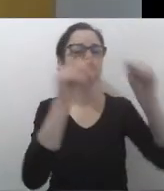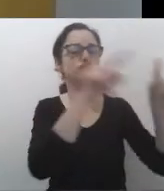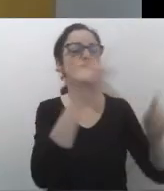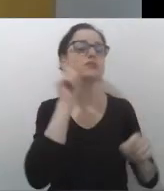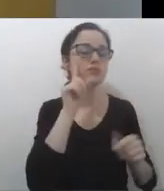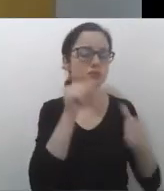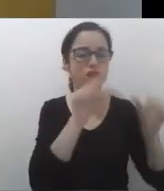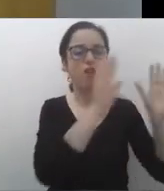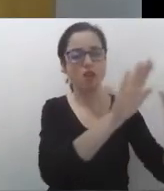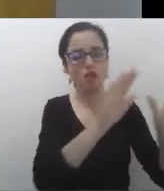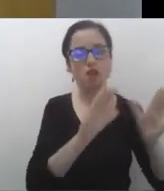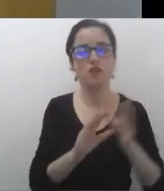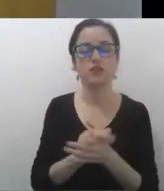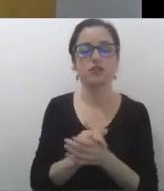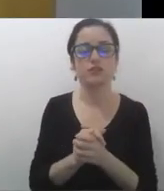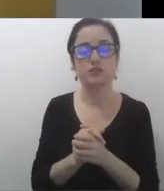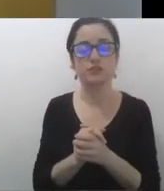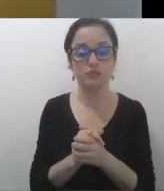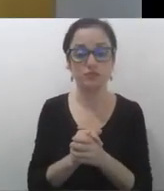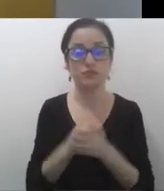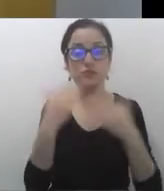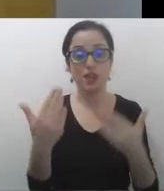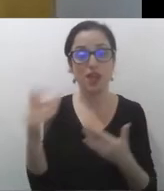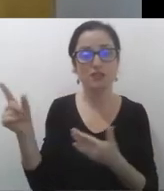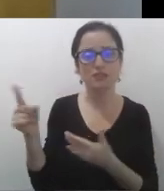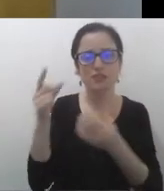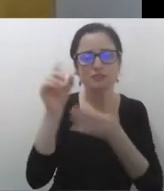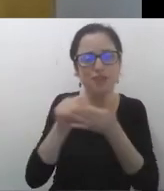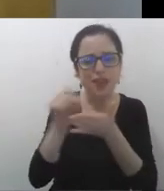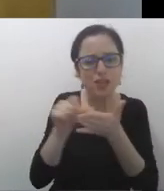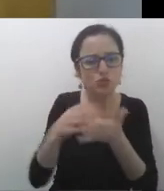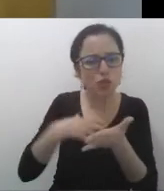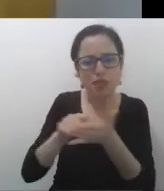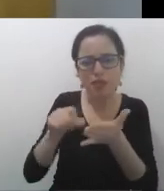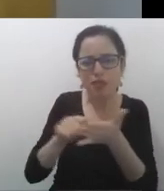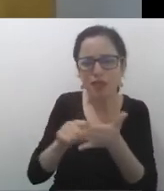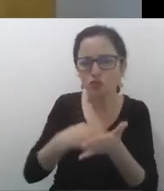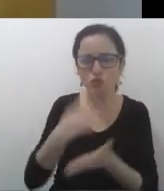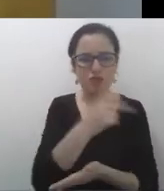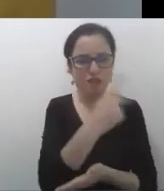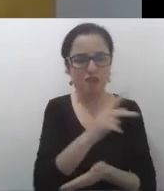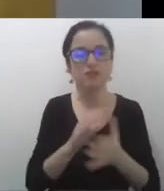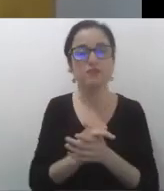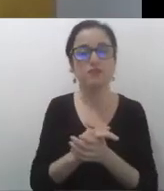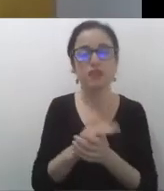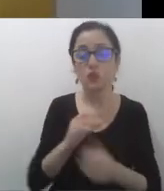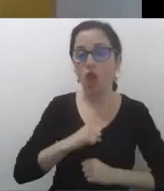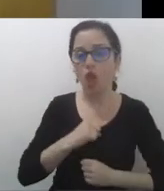né, de pessoas que estavam nos Estados Unidos, muitos deles escreveram de